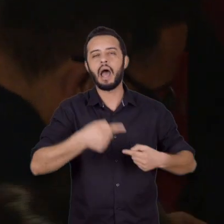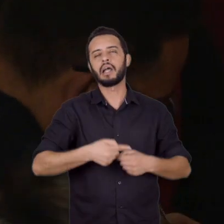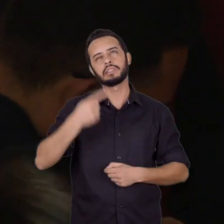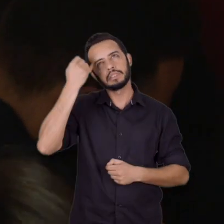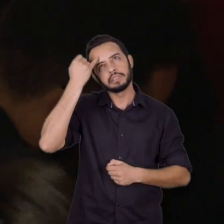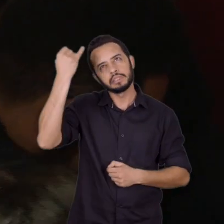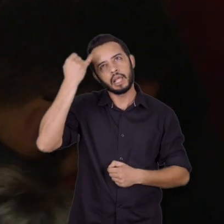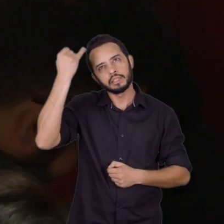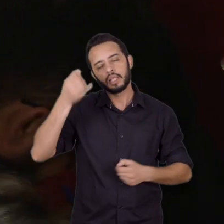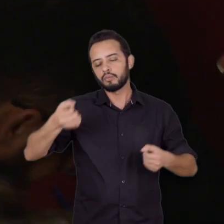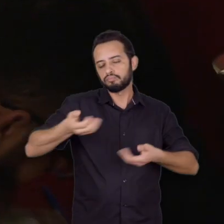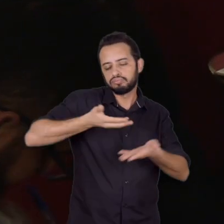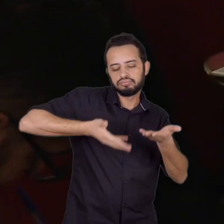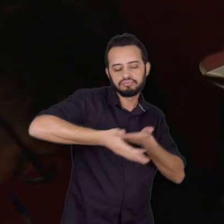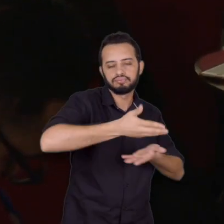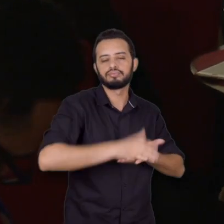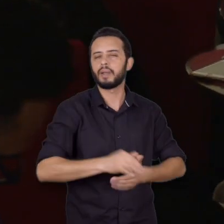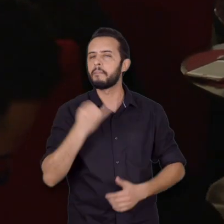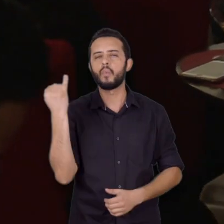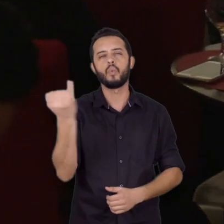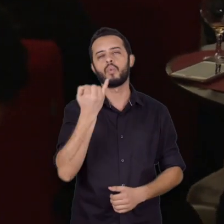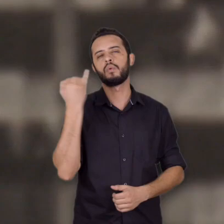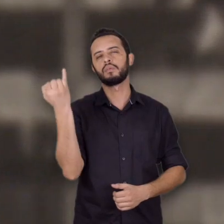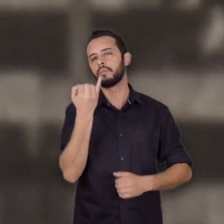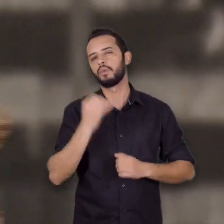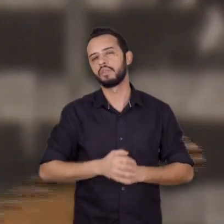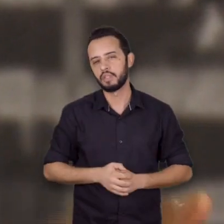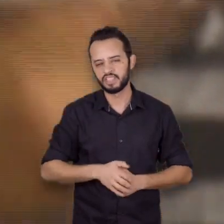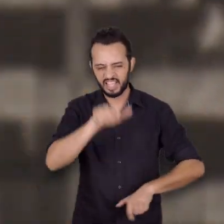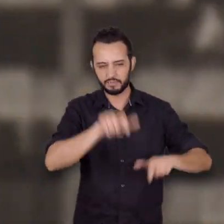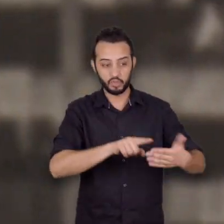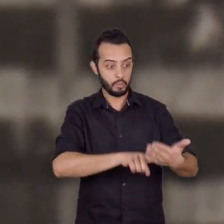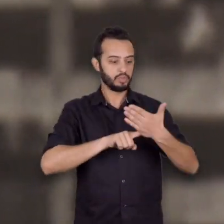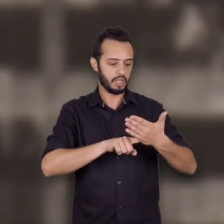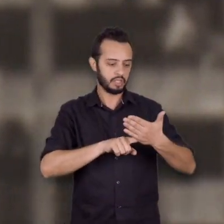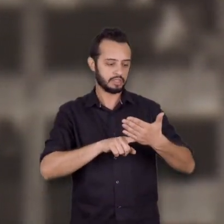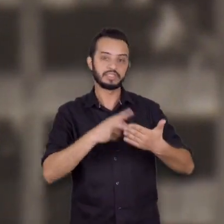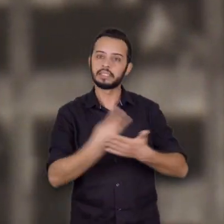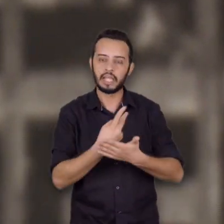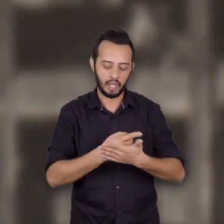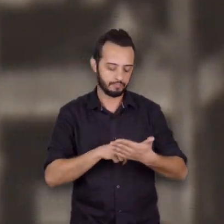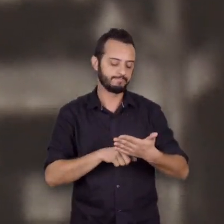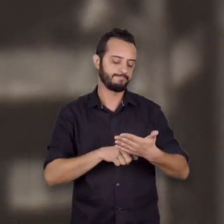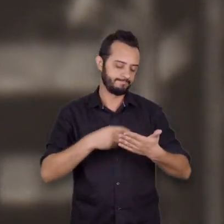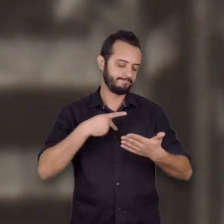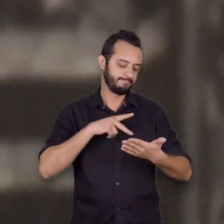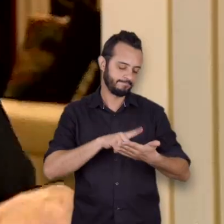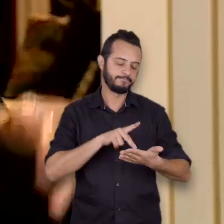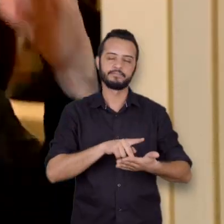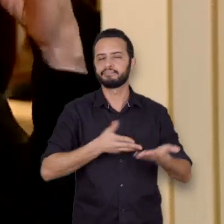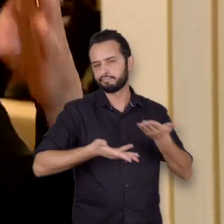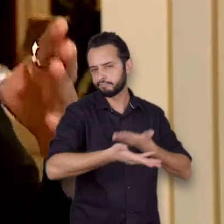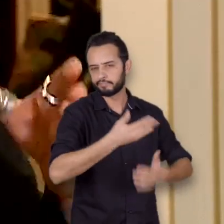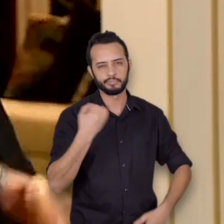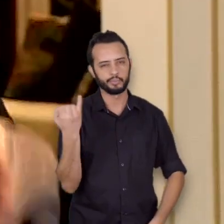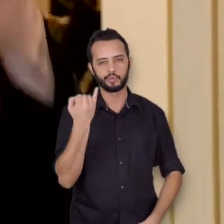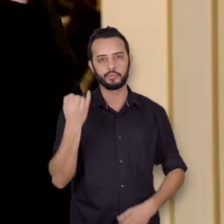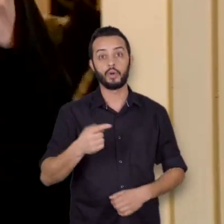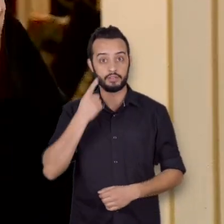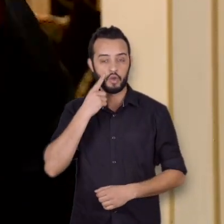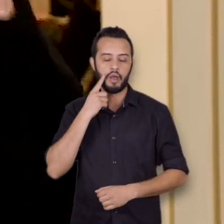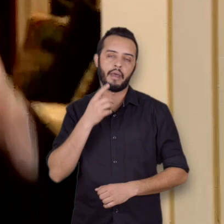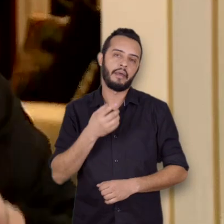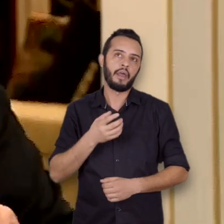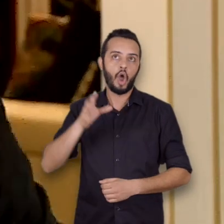intelectual. É fundamental o debate intelectual. É fundamental o outro te mostrar quanto você está errado. É maravilhoso uma escola. Transmissão do conhecimento